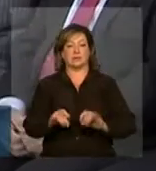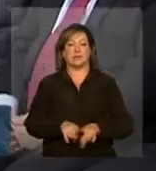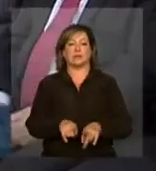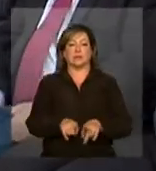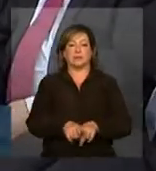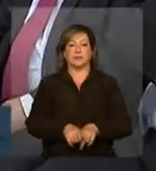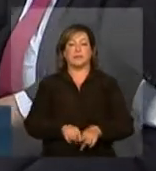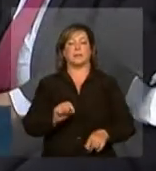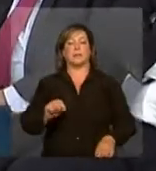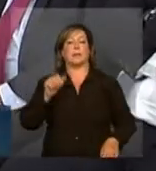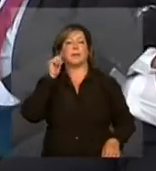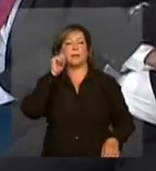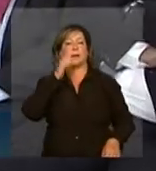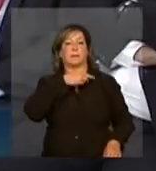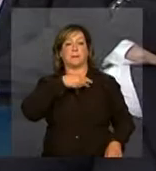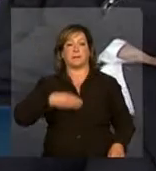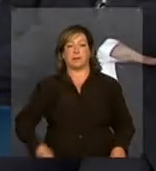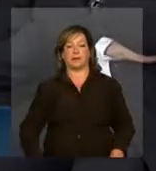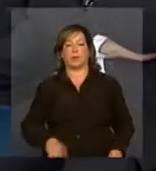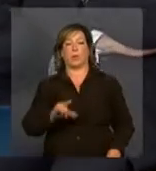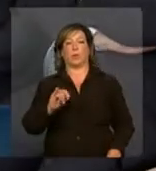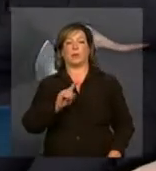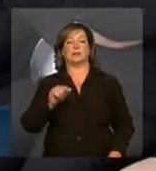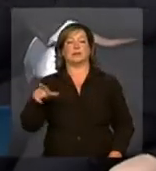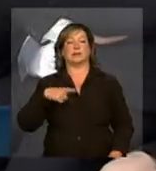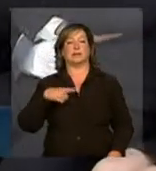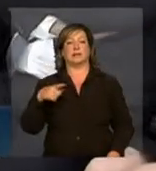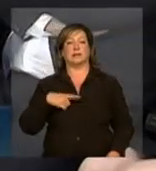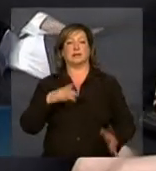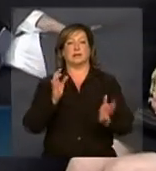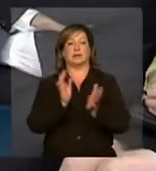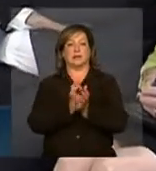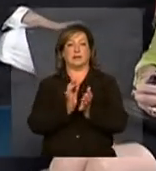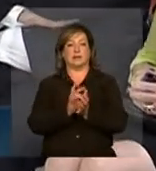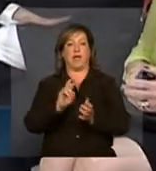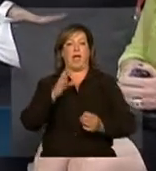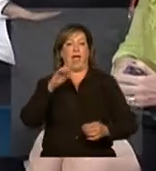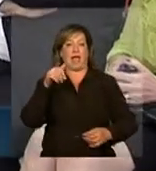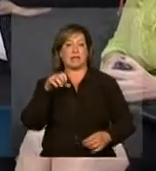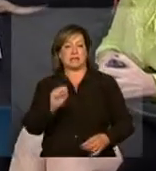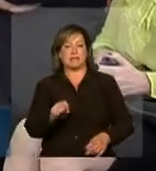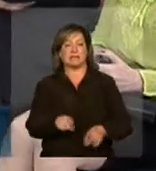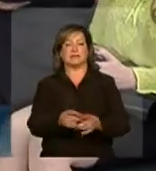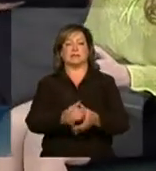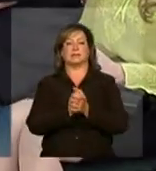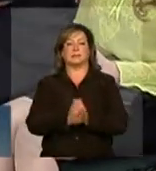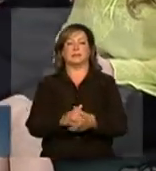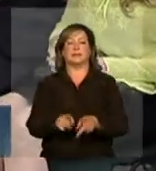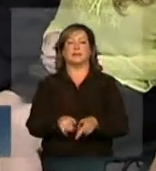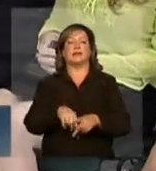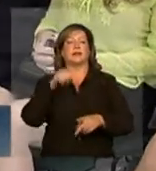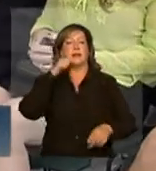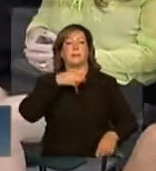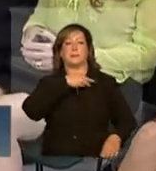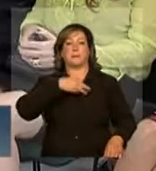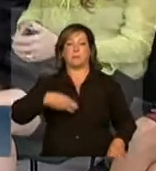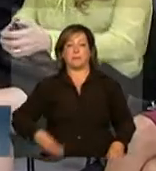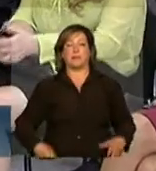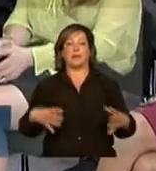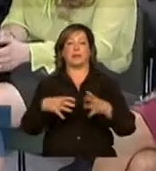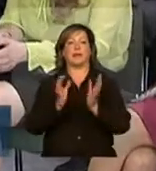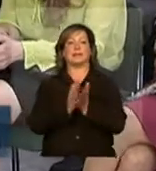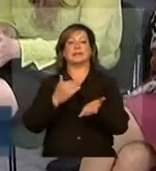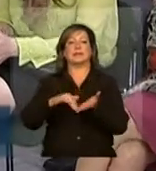Luiza Bairros, da Secretaria de Políticas de Promoção e Igualdade Racial, ministra Leonora Menicucci,